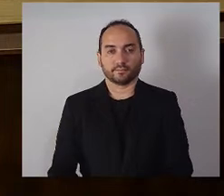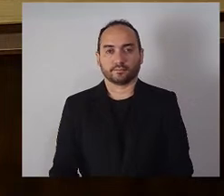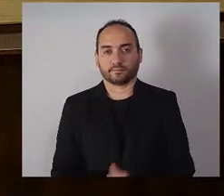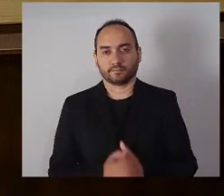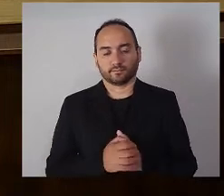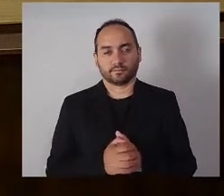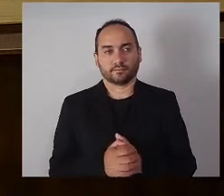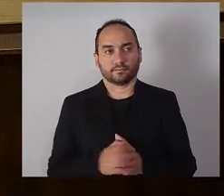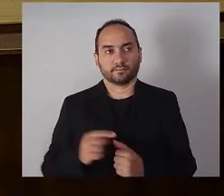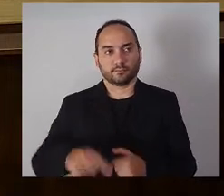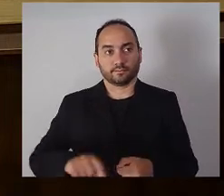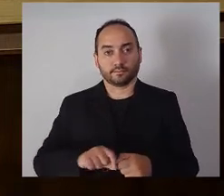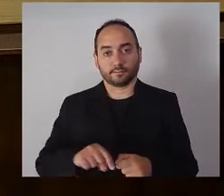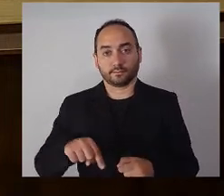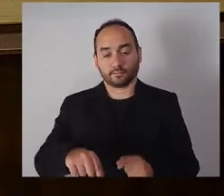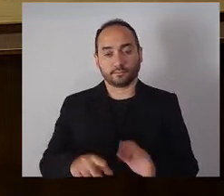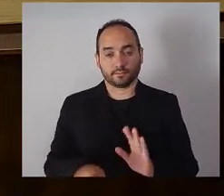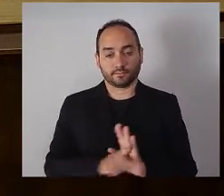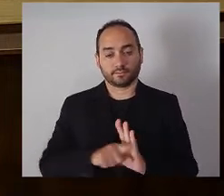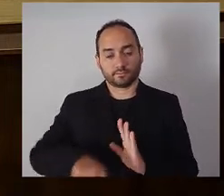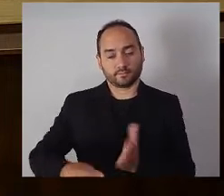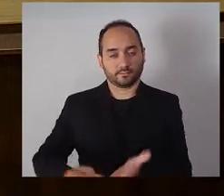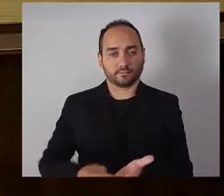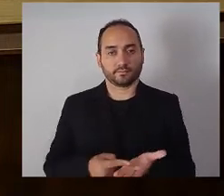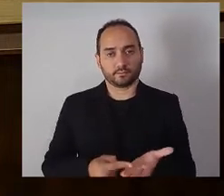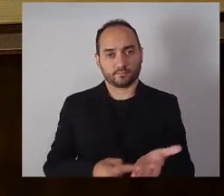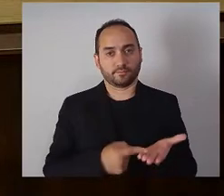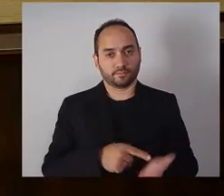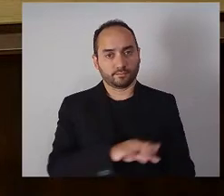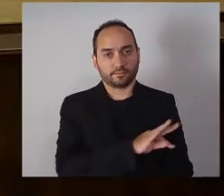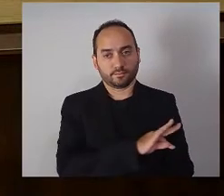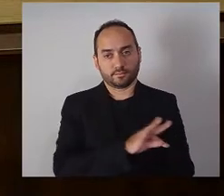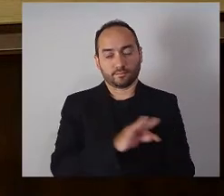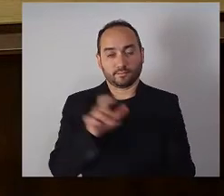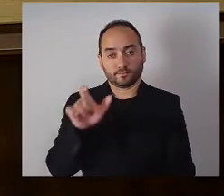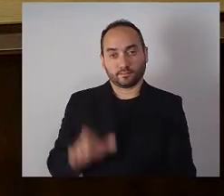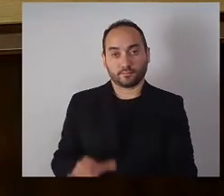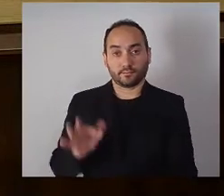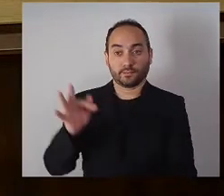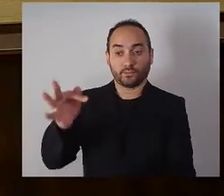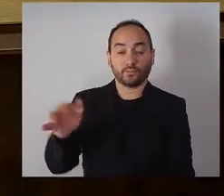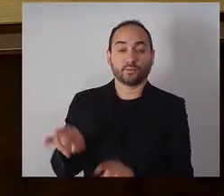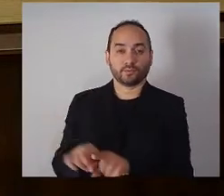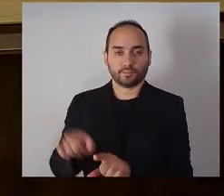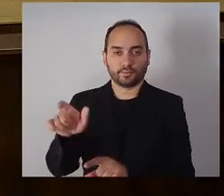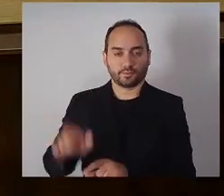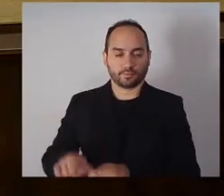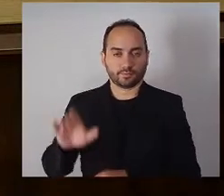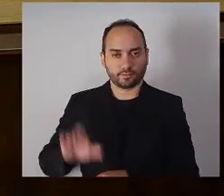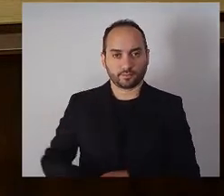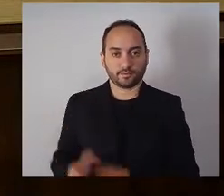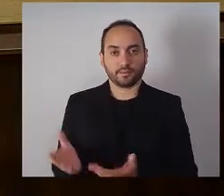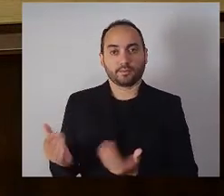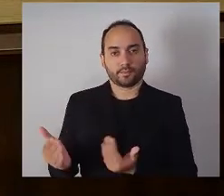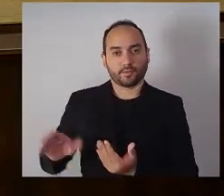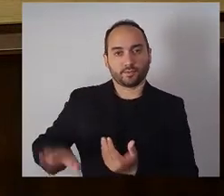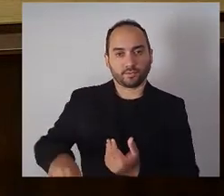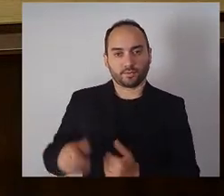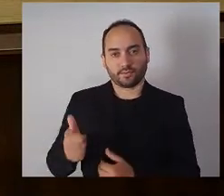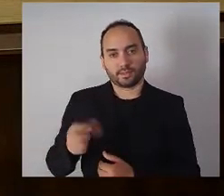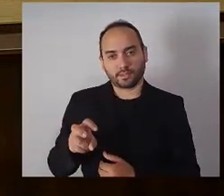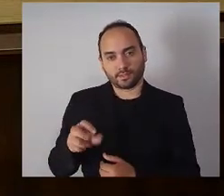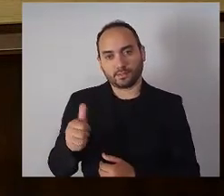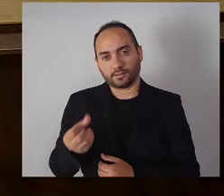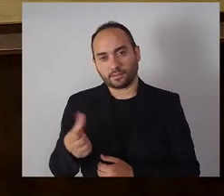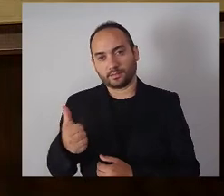Que faz parte também desse acordo de cooperação técnica, o eleitor do futuro, que pega os menores de 15 anos,